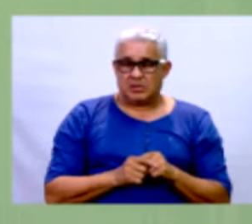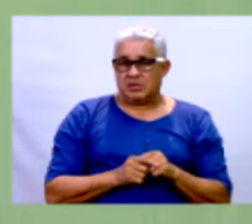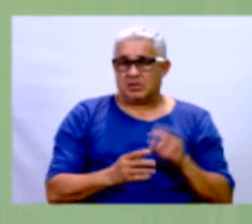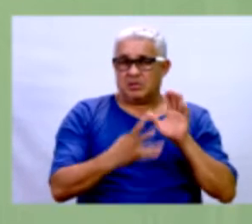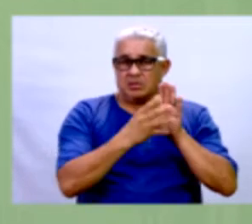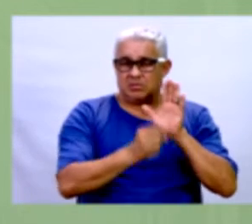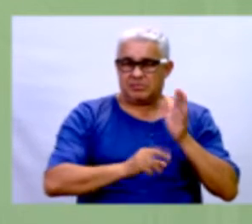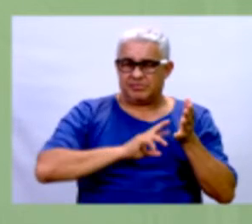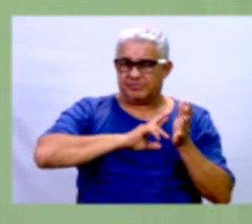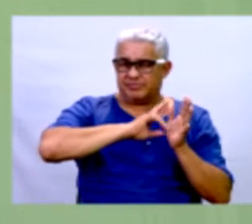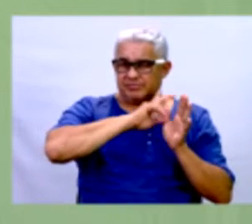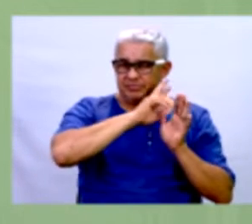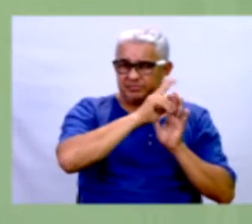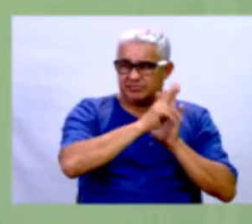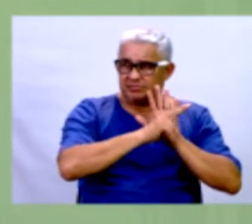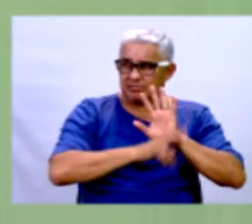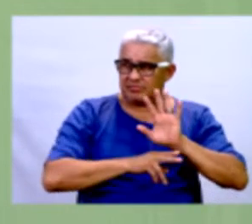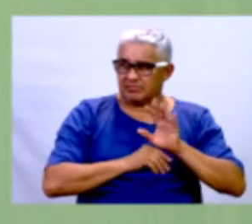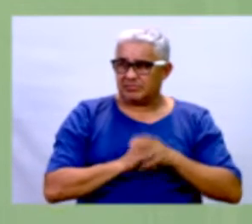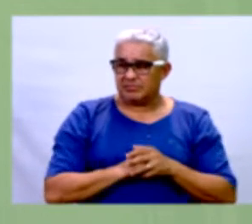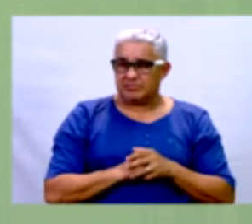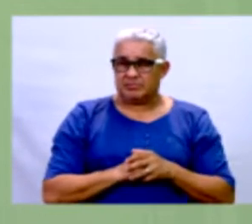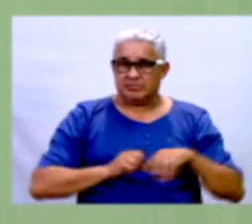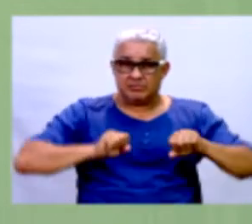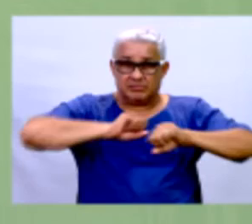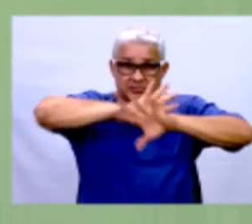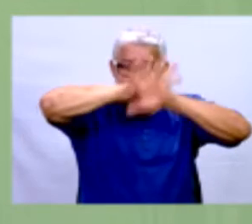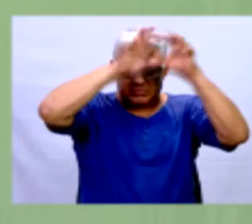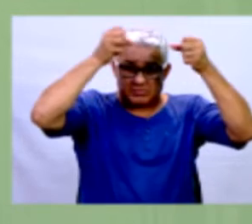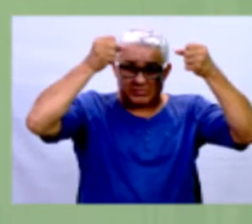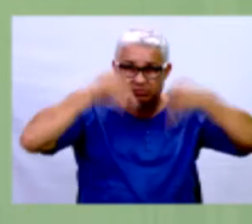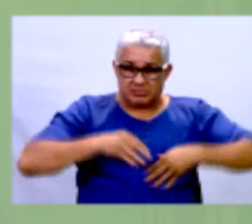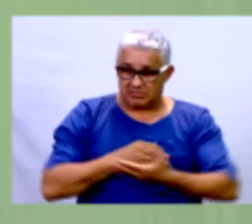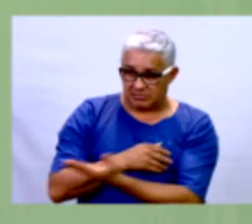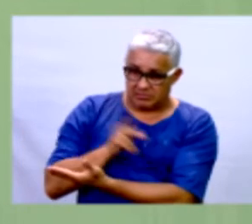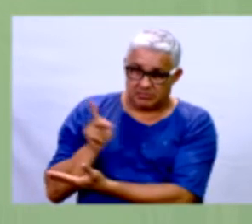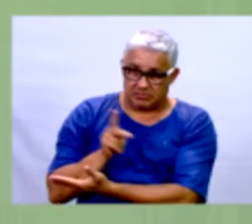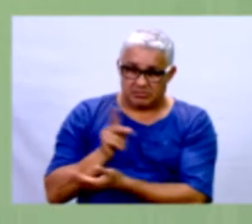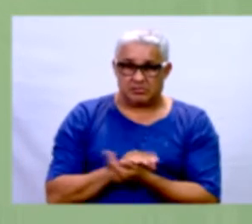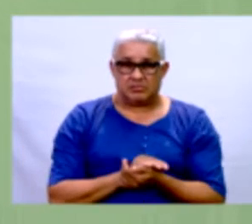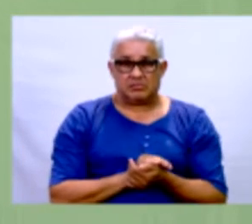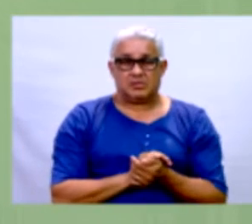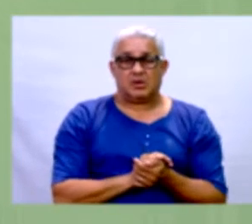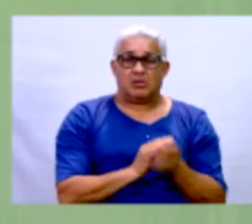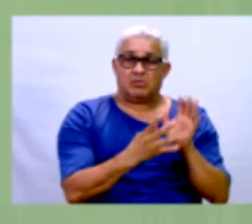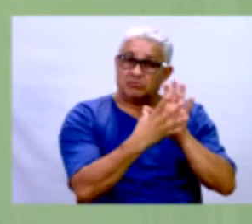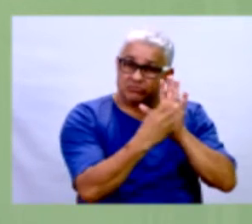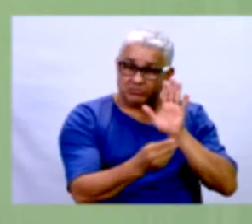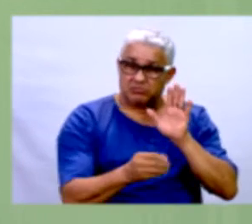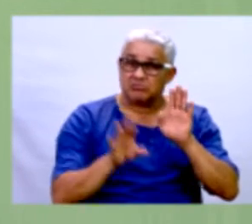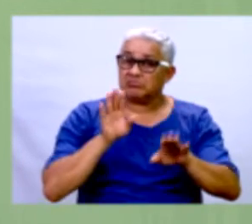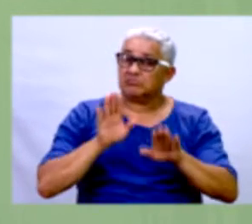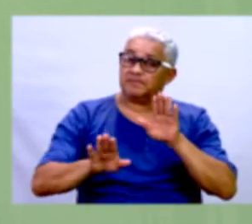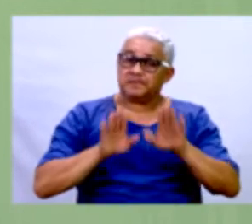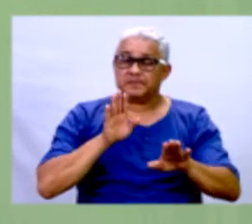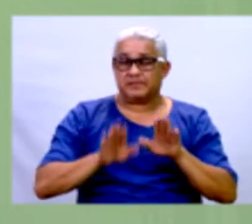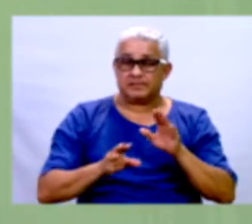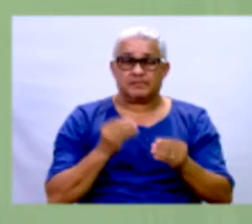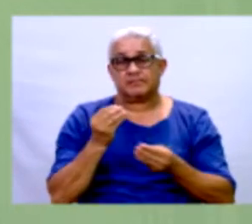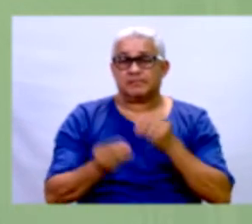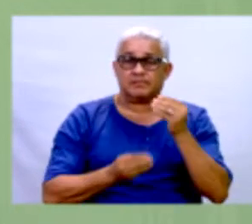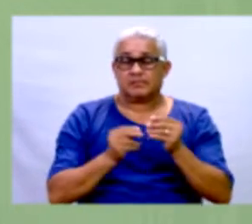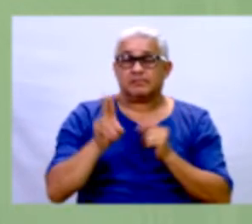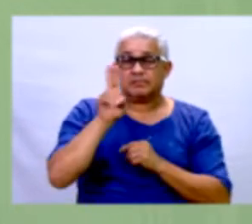citamos alguns exemplos, e ele foi bem claro em dizer que esse formato depende de como vai